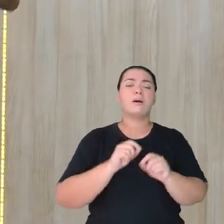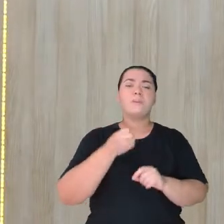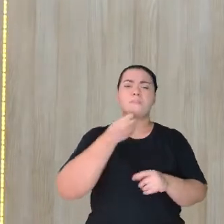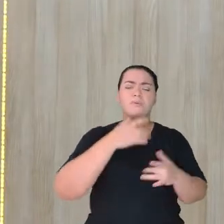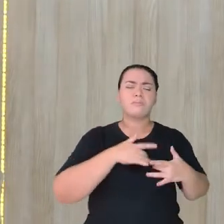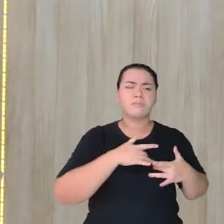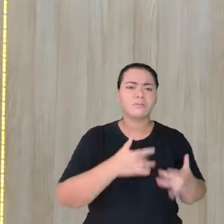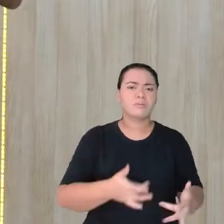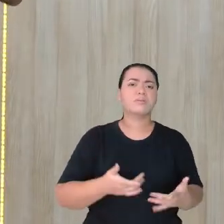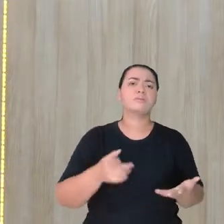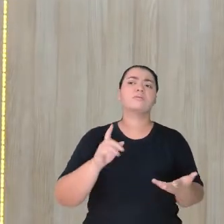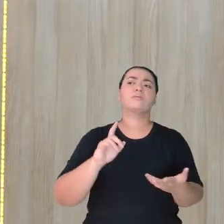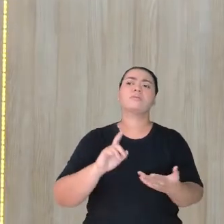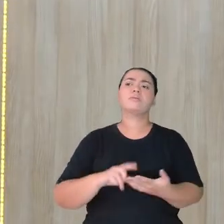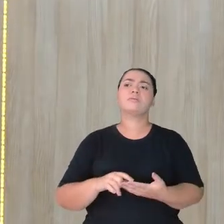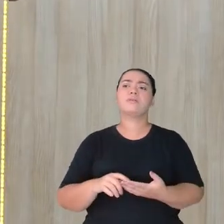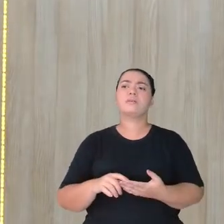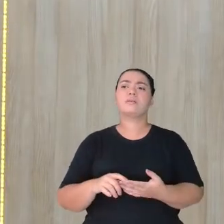ação das pessoas,